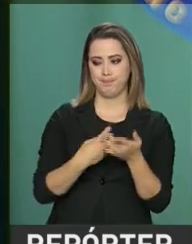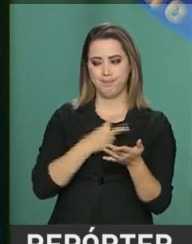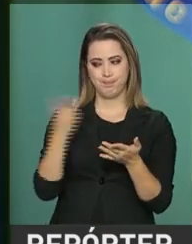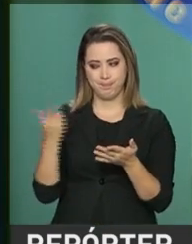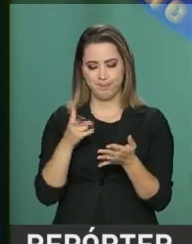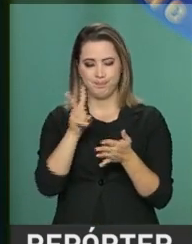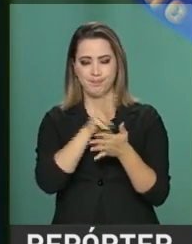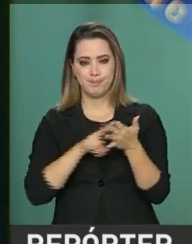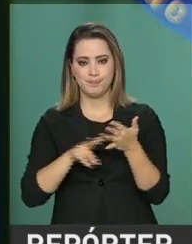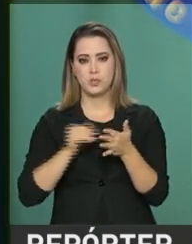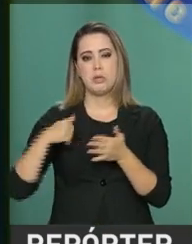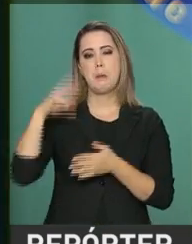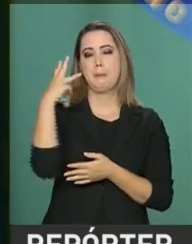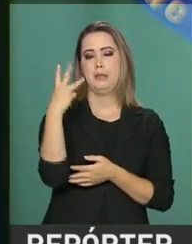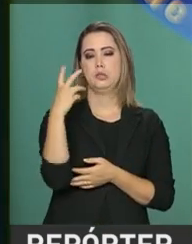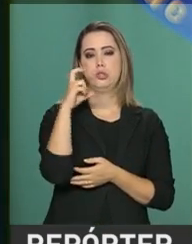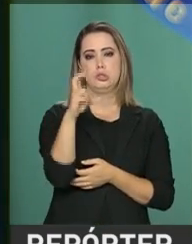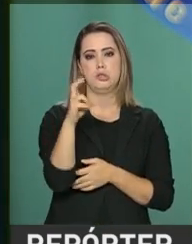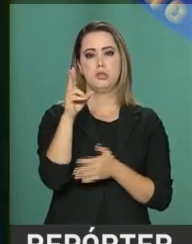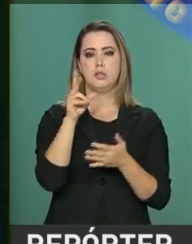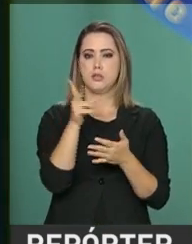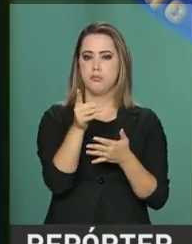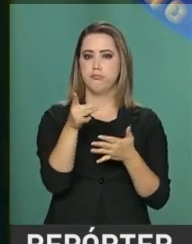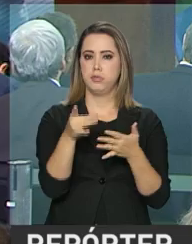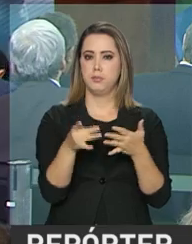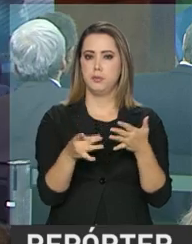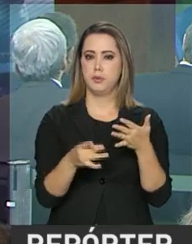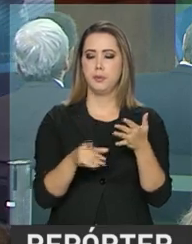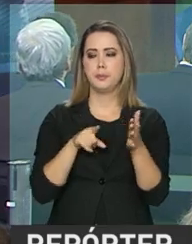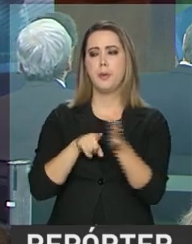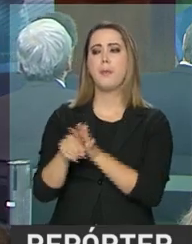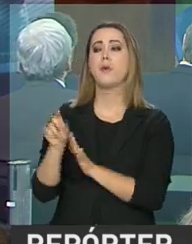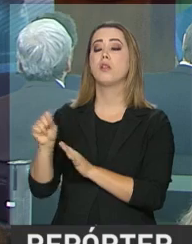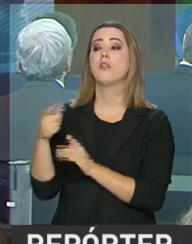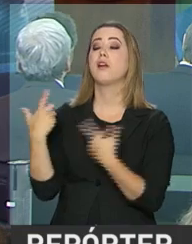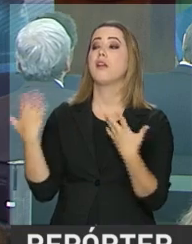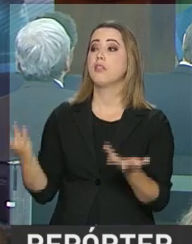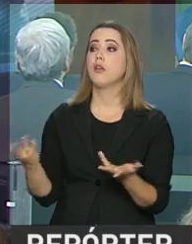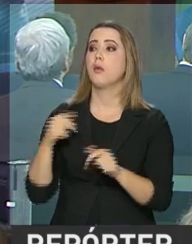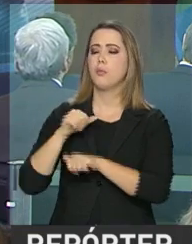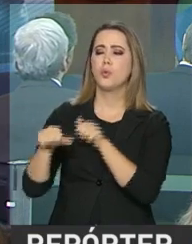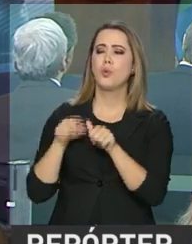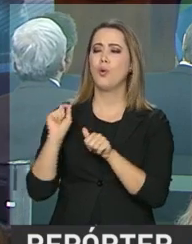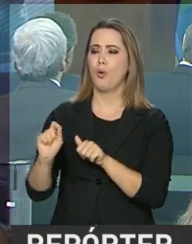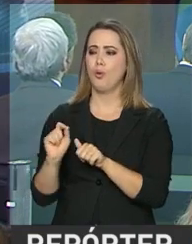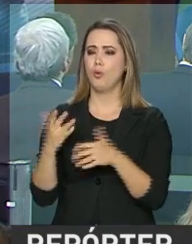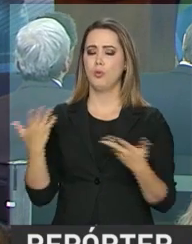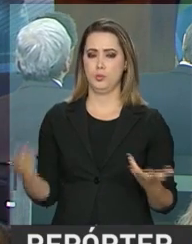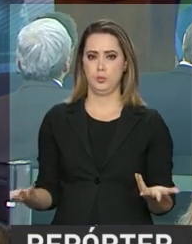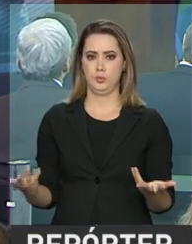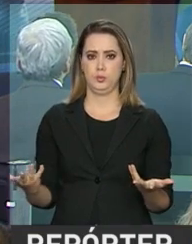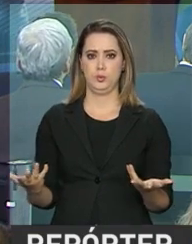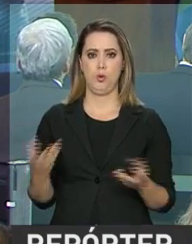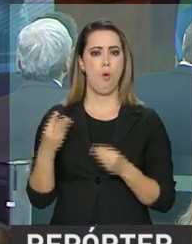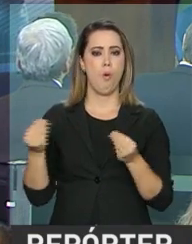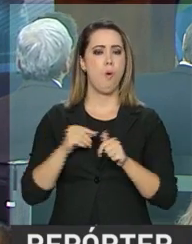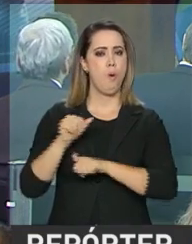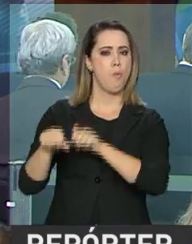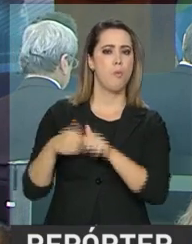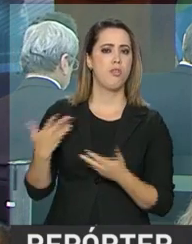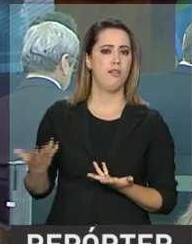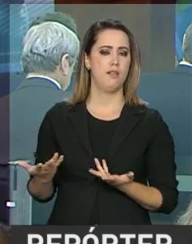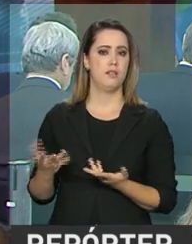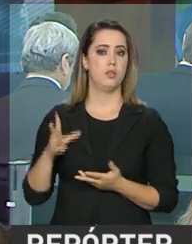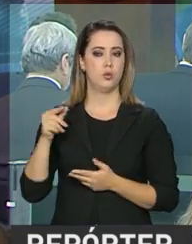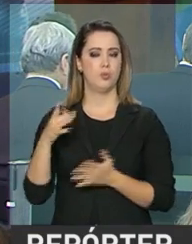lermos os mais de 35 dispositivos, eu perguntava, onde é que a lei pode modificar esse dispositivo?